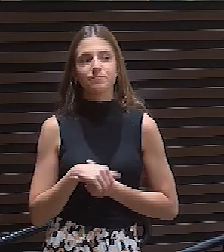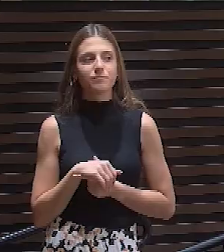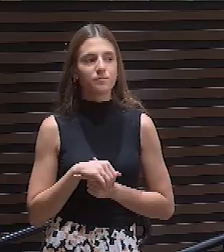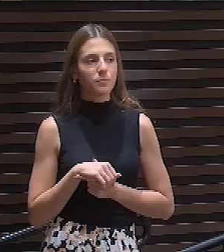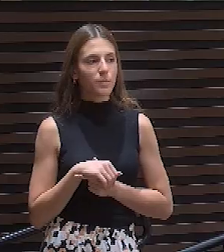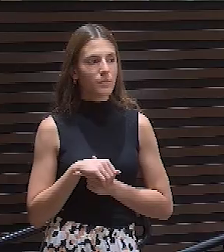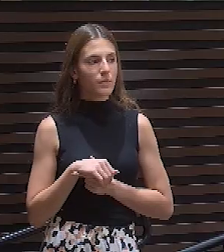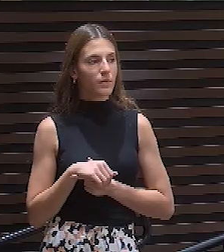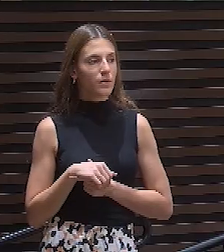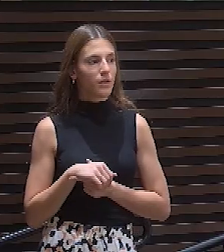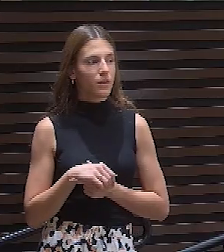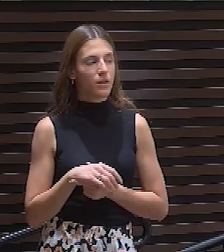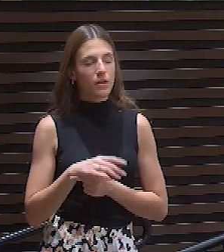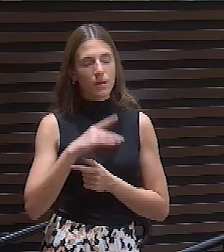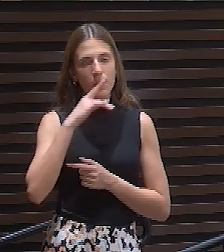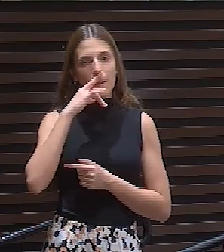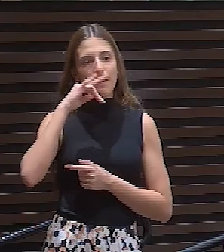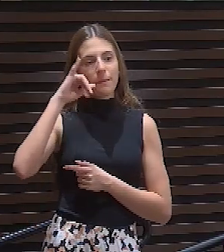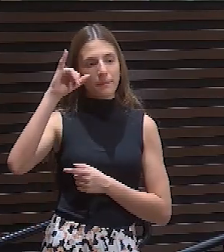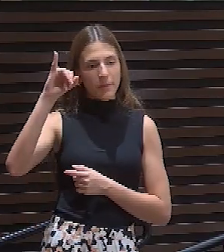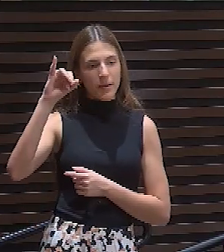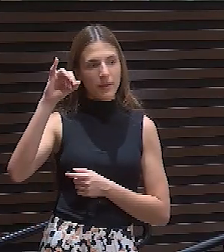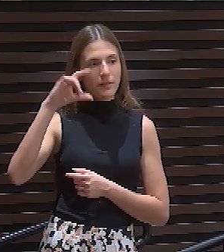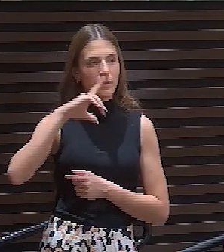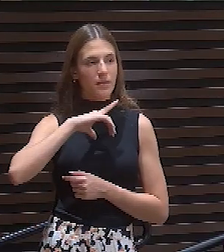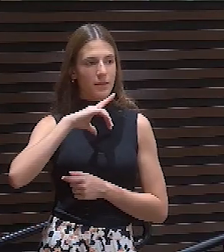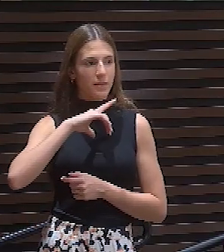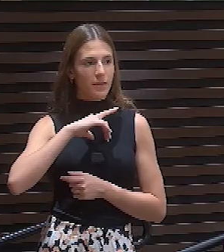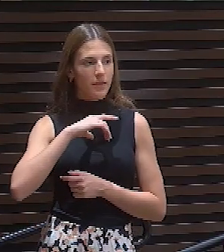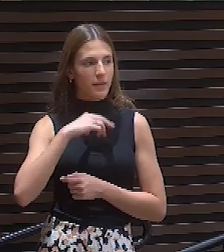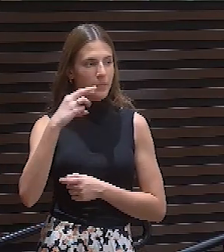Ô meu Pai, tem misericórdia de nós, né?